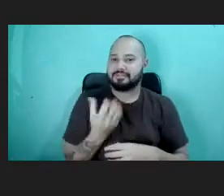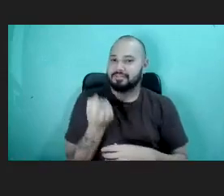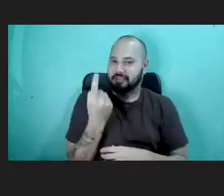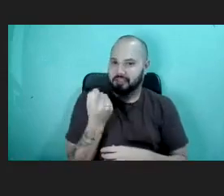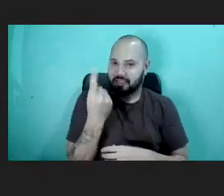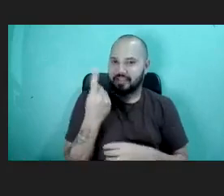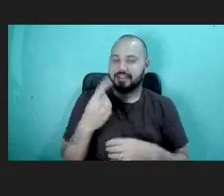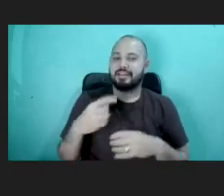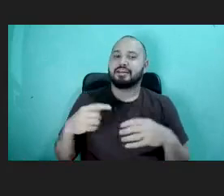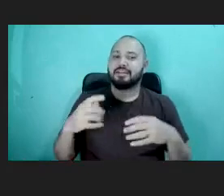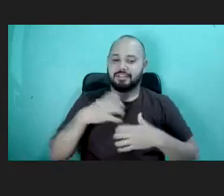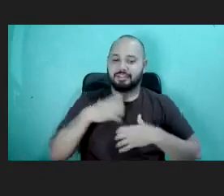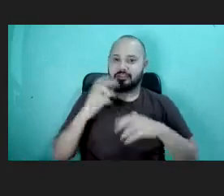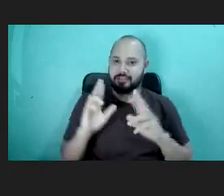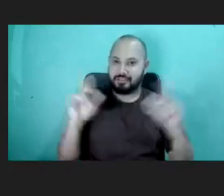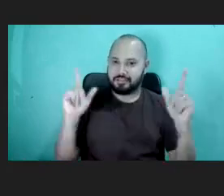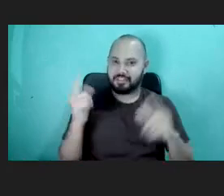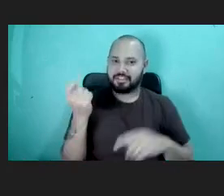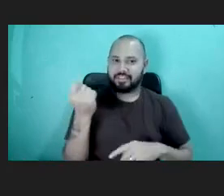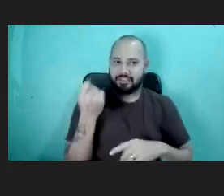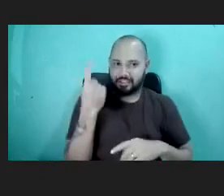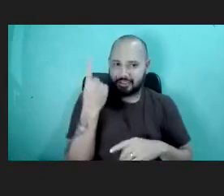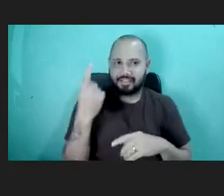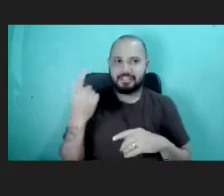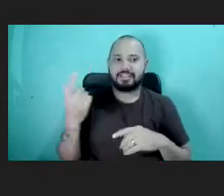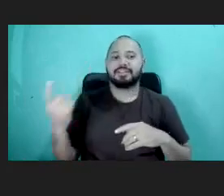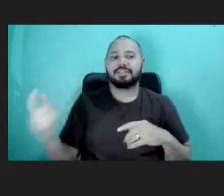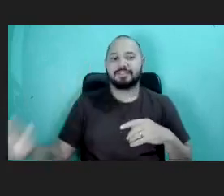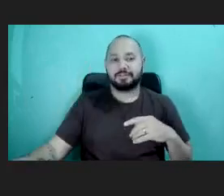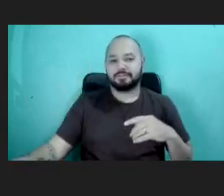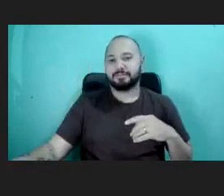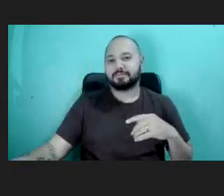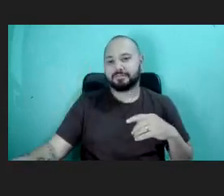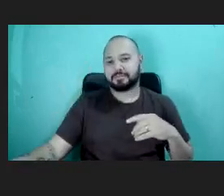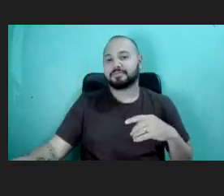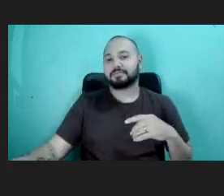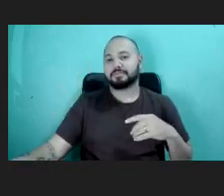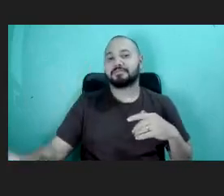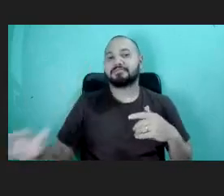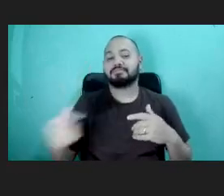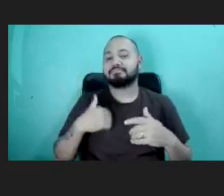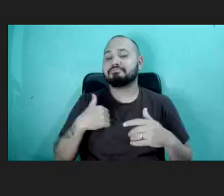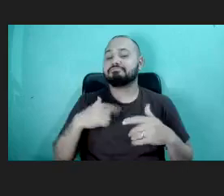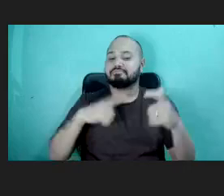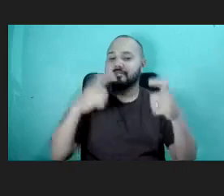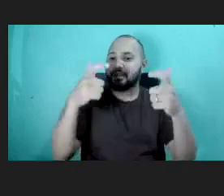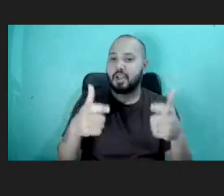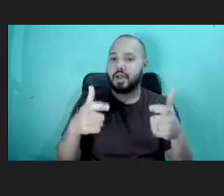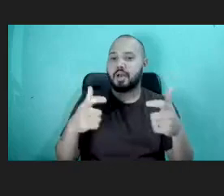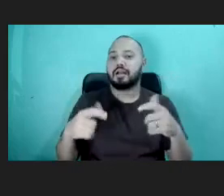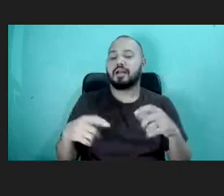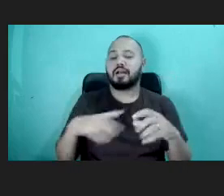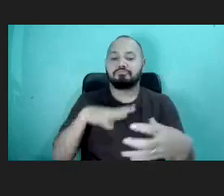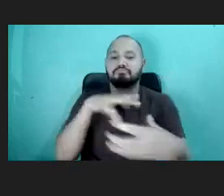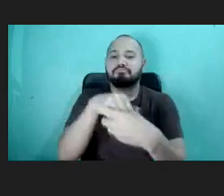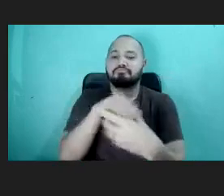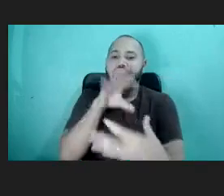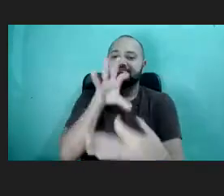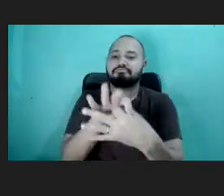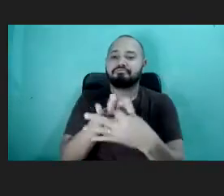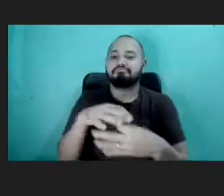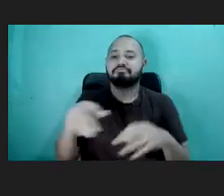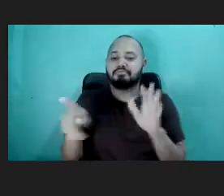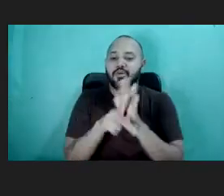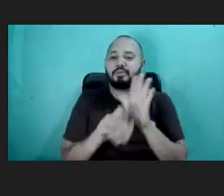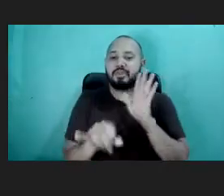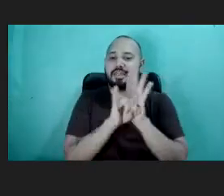sentir diferente, estranha, né? Na verdade, eles tinham um lugar muito específico dentro da minha